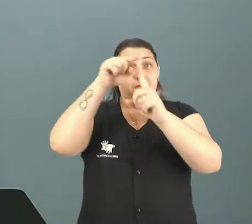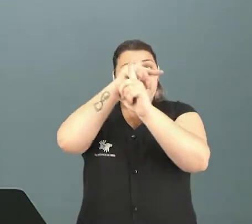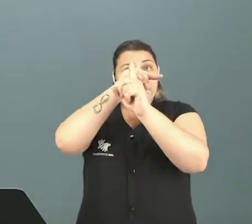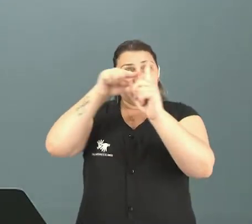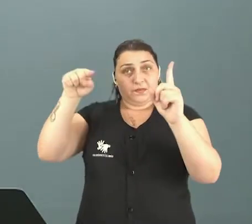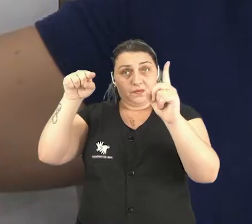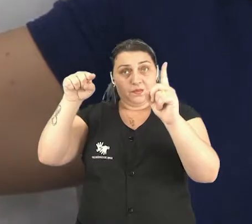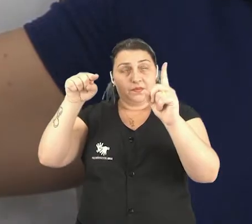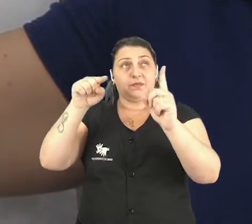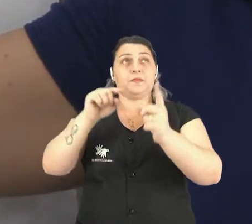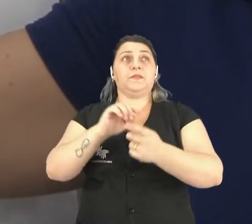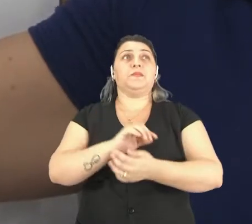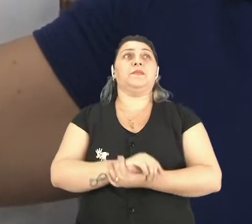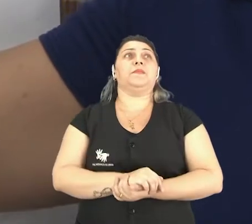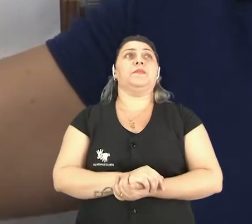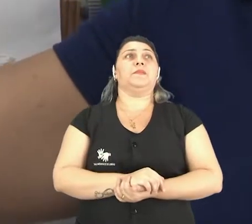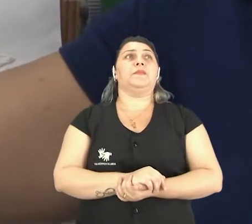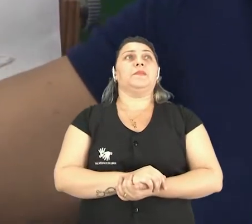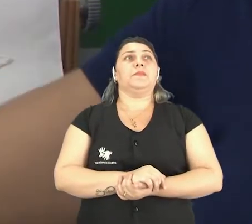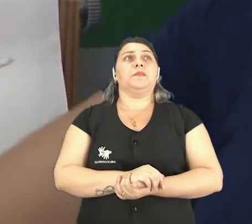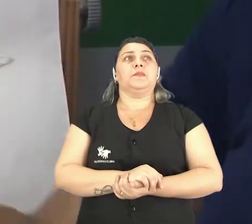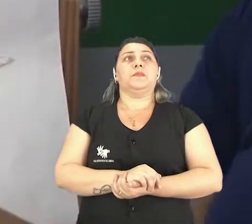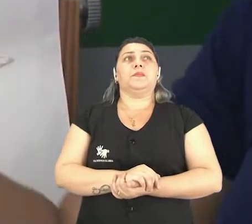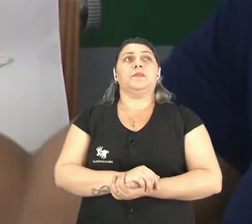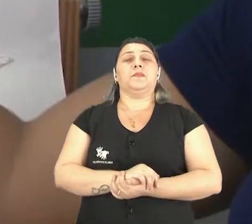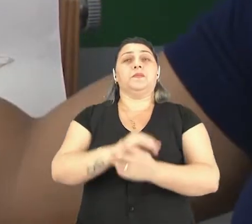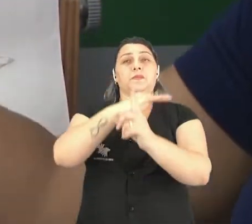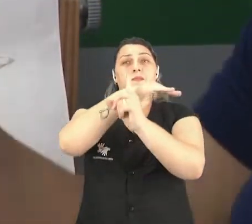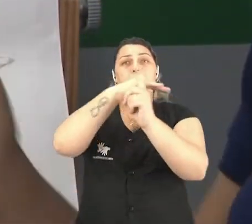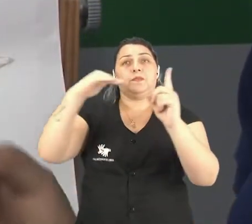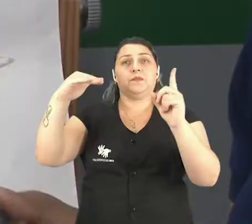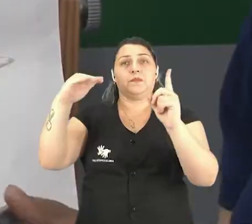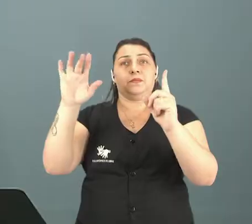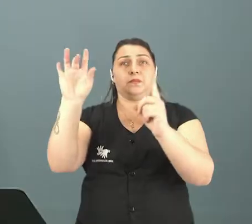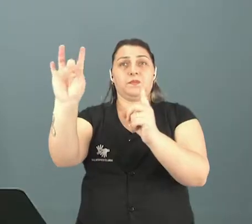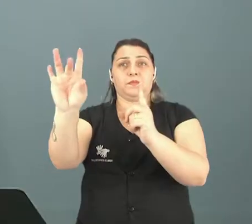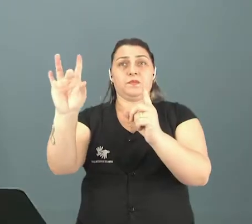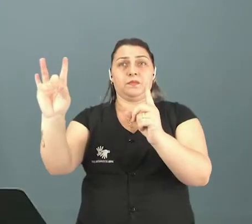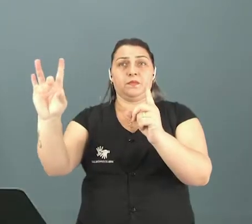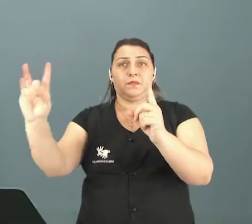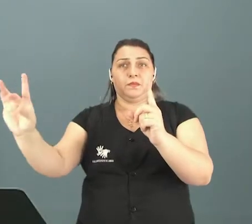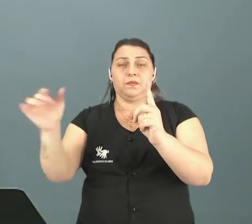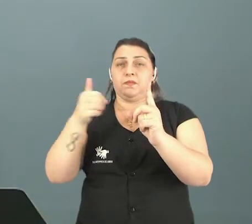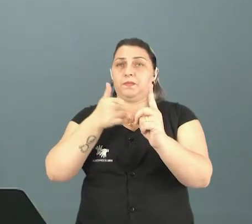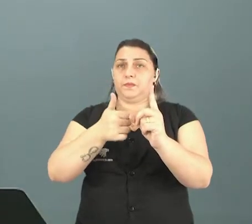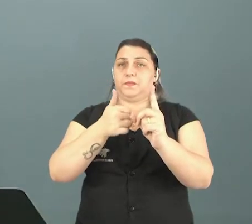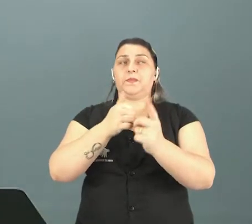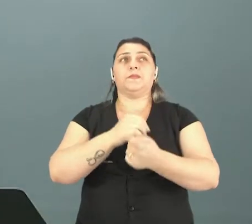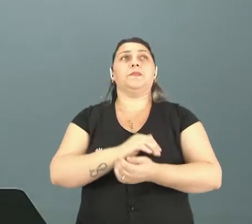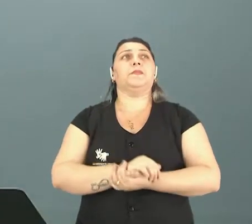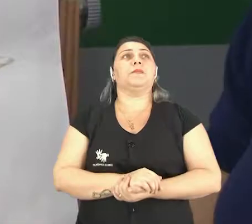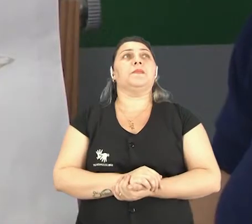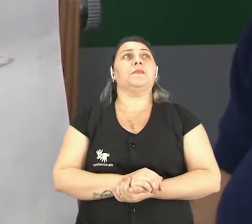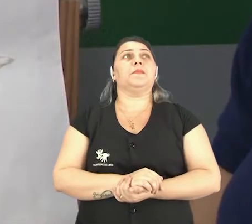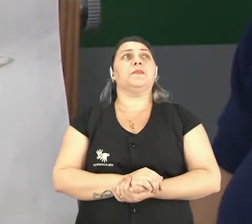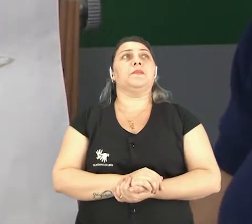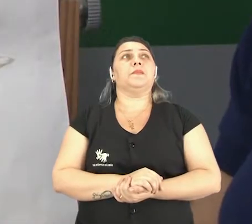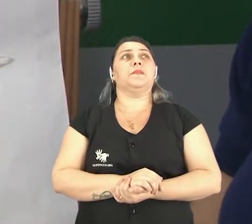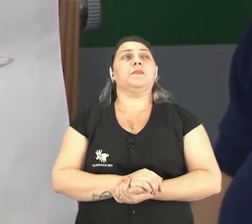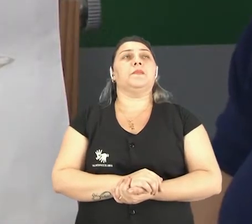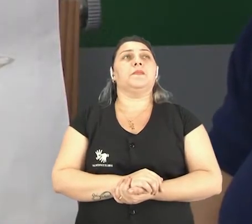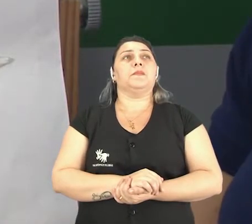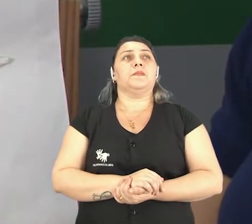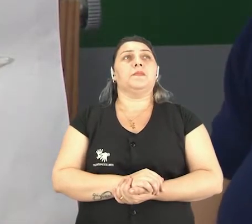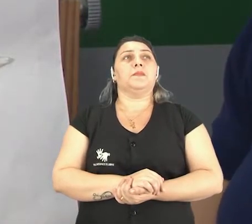ao meio, ó. Uma metade para cada um, certo? Dino já ia